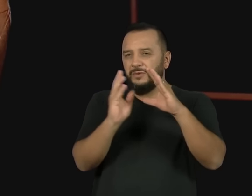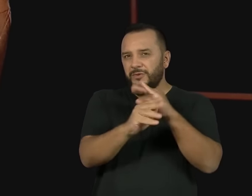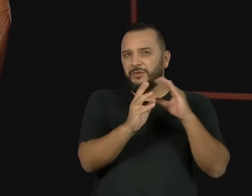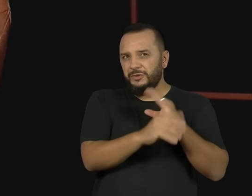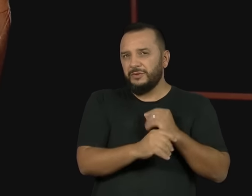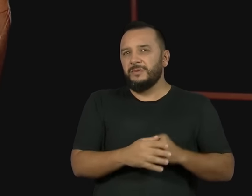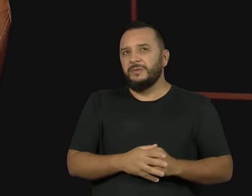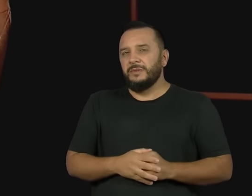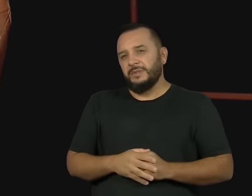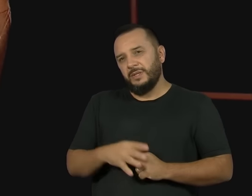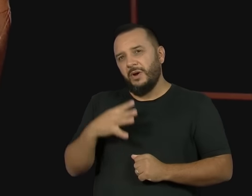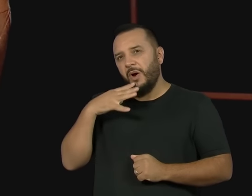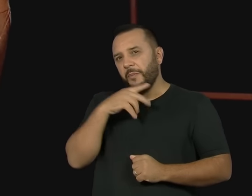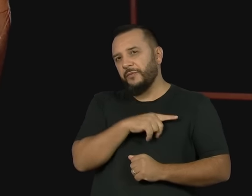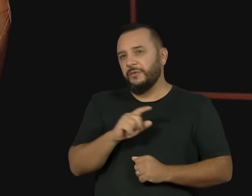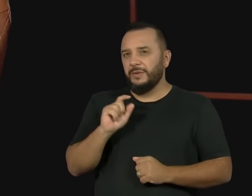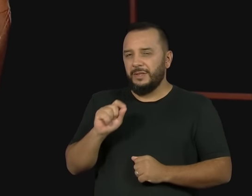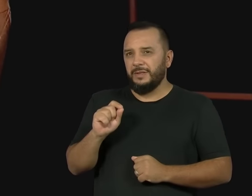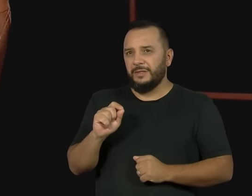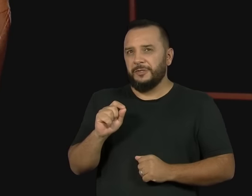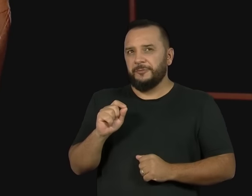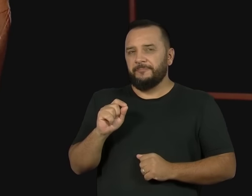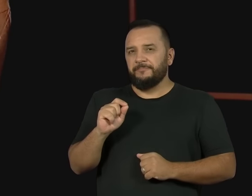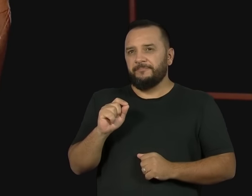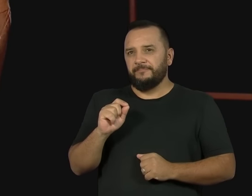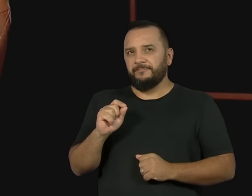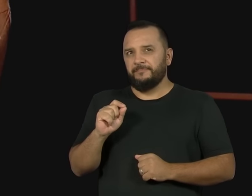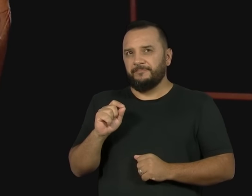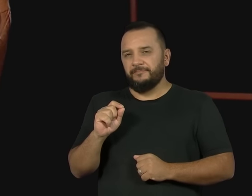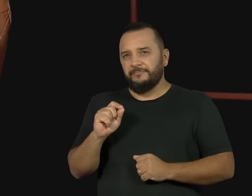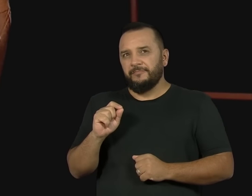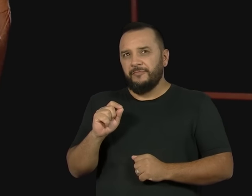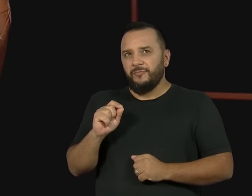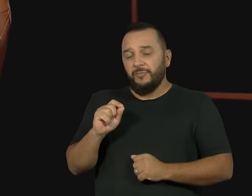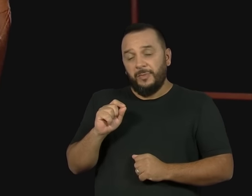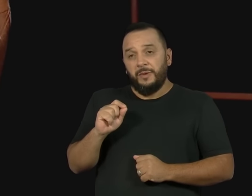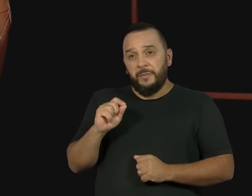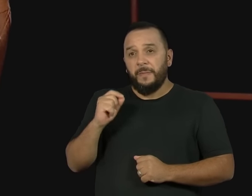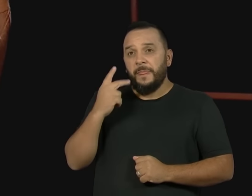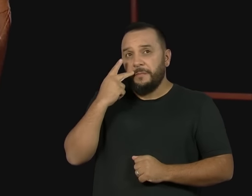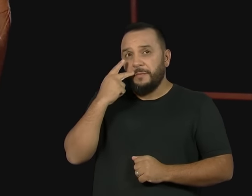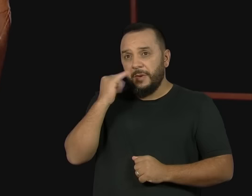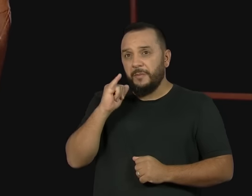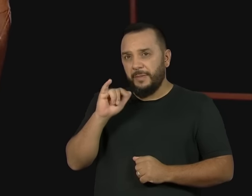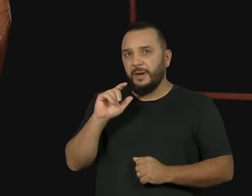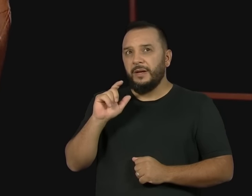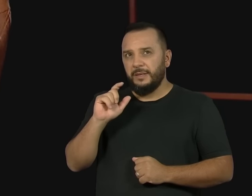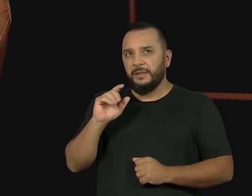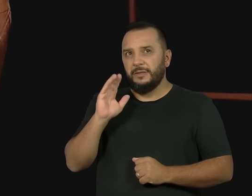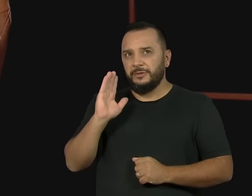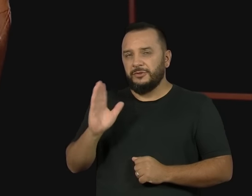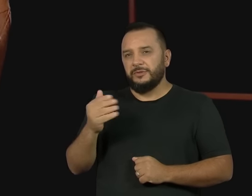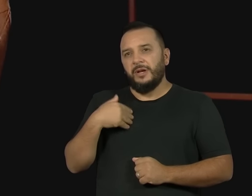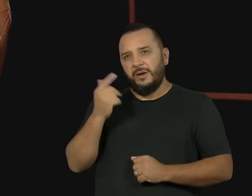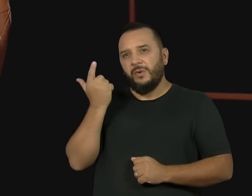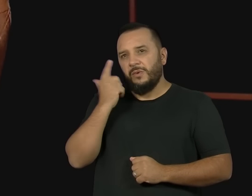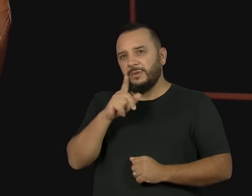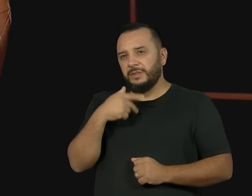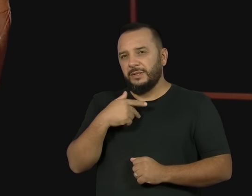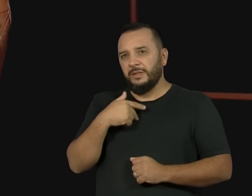isso, obviamente, fez com que ele conseguiu, um sucesso, né?